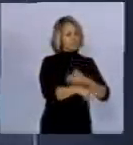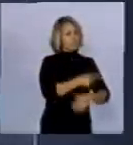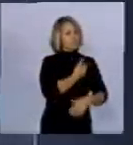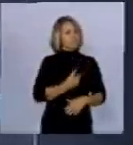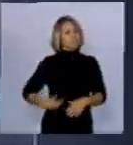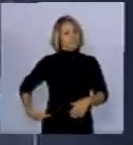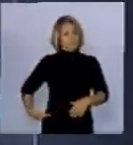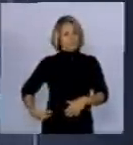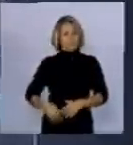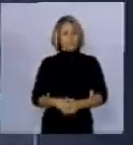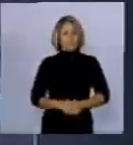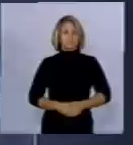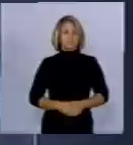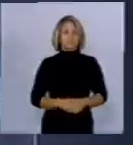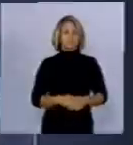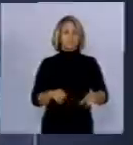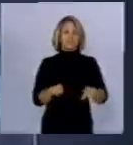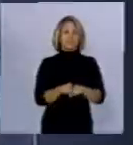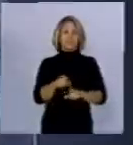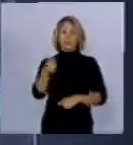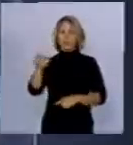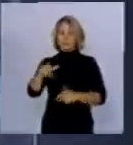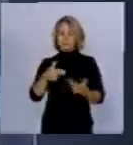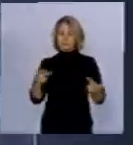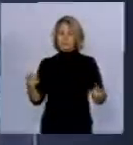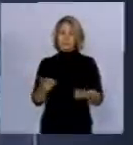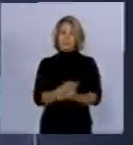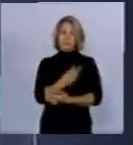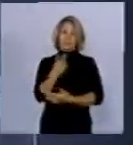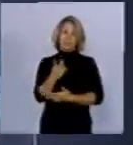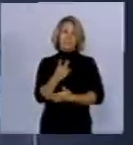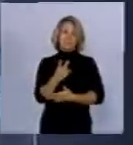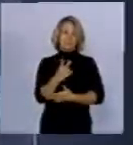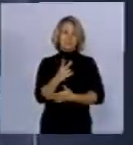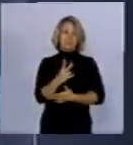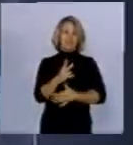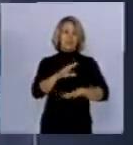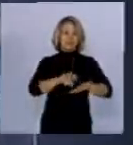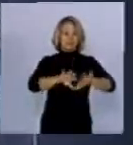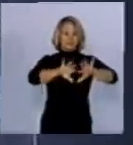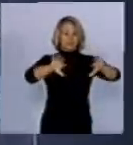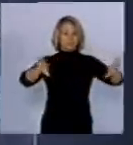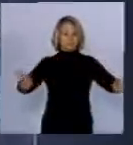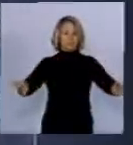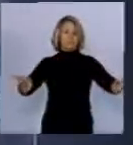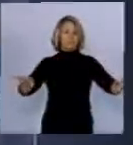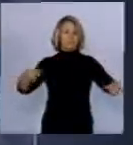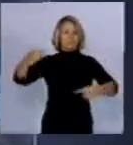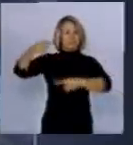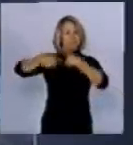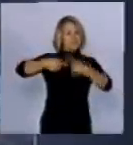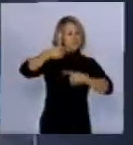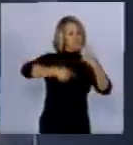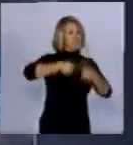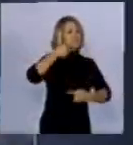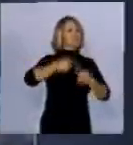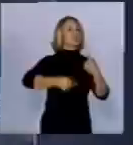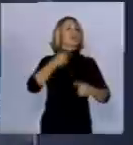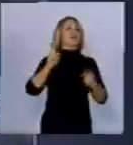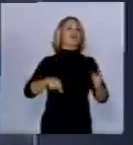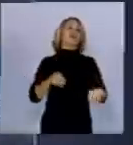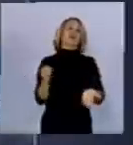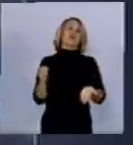caso um outro efeito nefasto do abismo concorrencial que nós vivemos hoje senhor Ministro é a